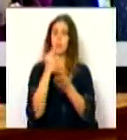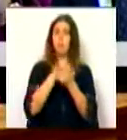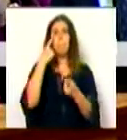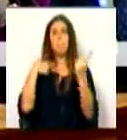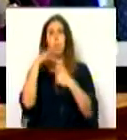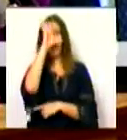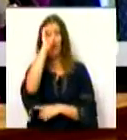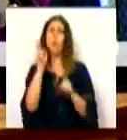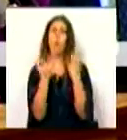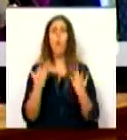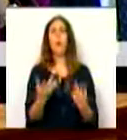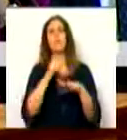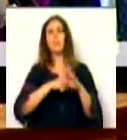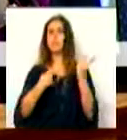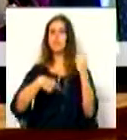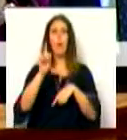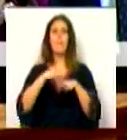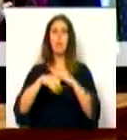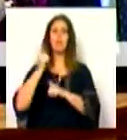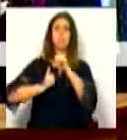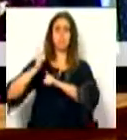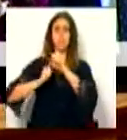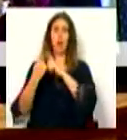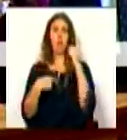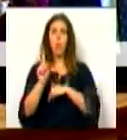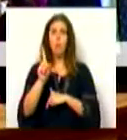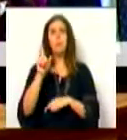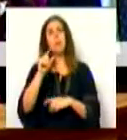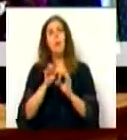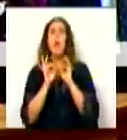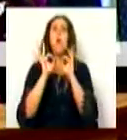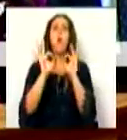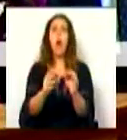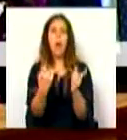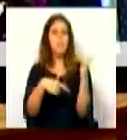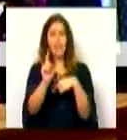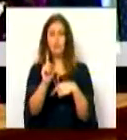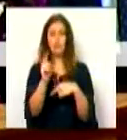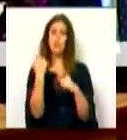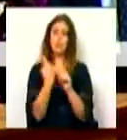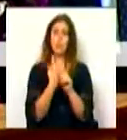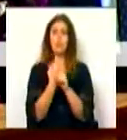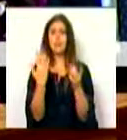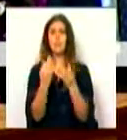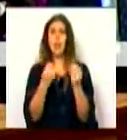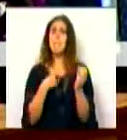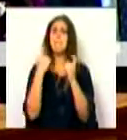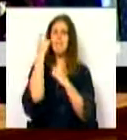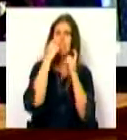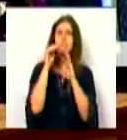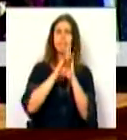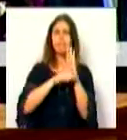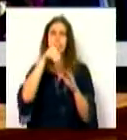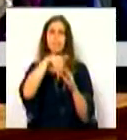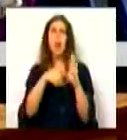Estado e não é tempo. Não é tempo de fazer marcha atrás e não é tempo de adiar aquilo que está, digamos, programado, que